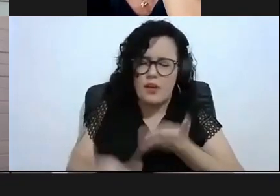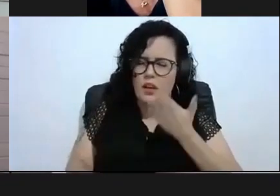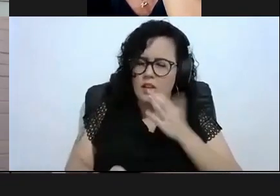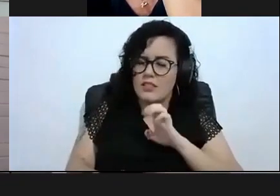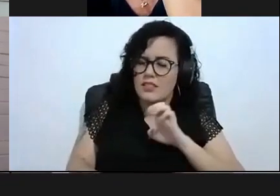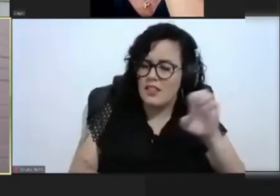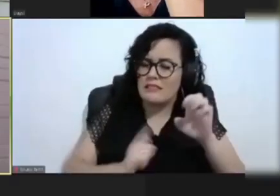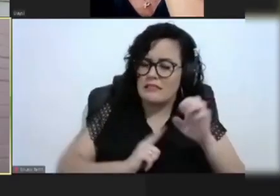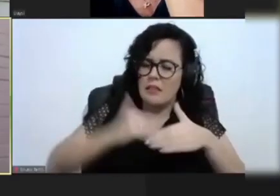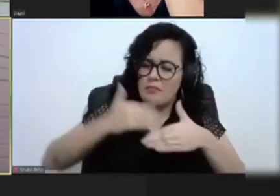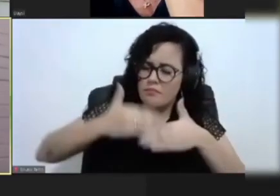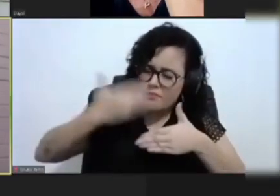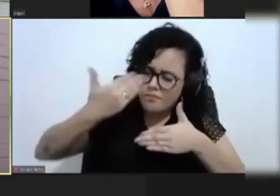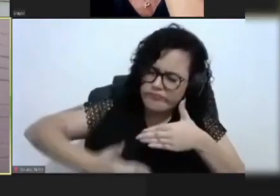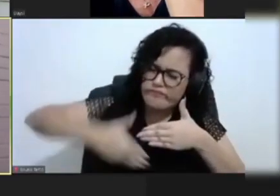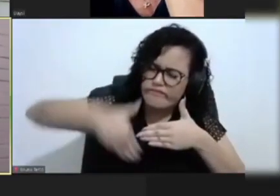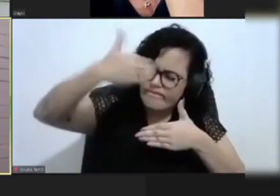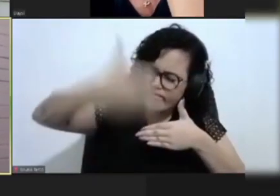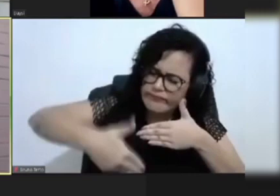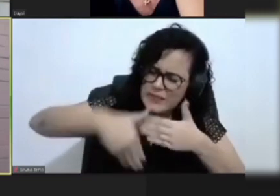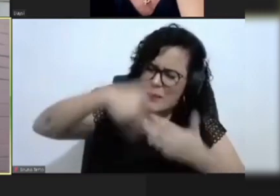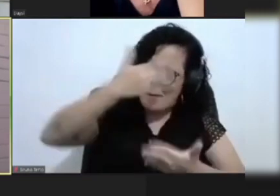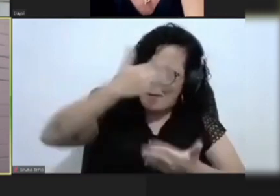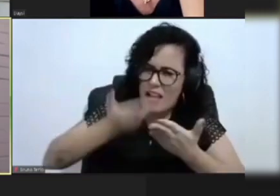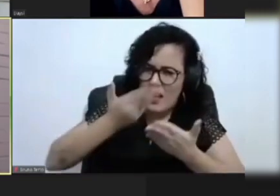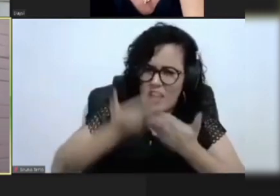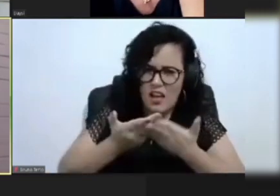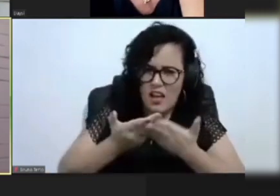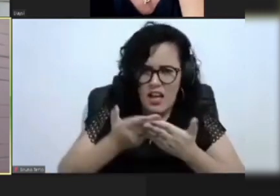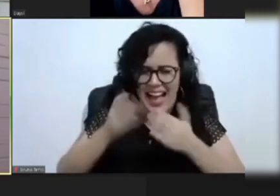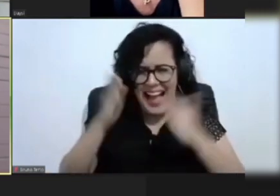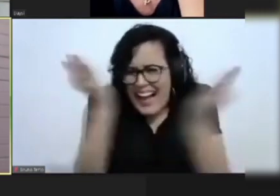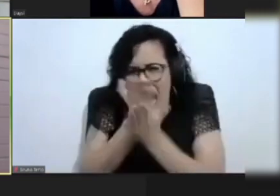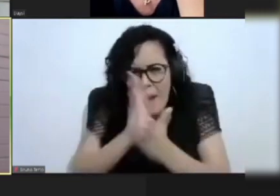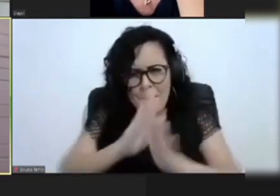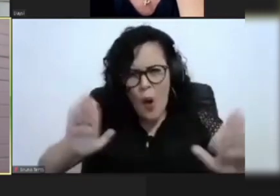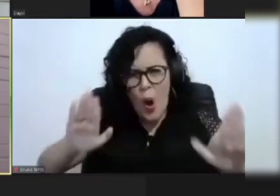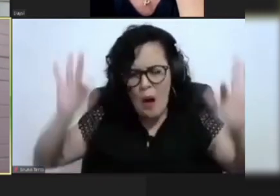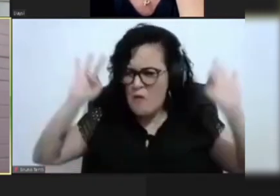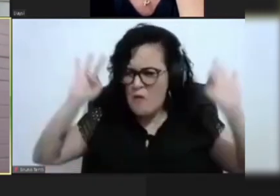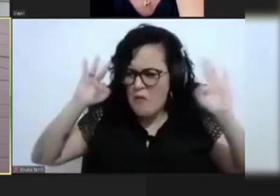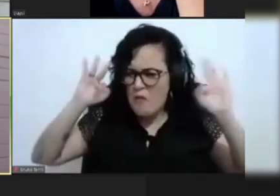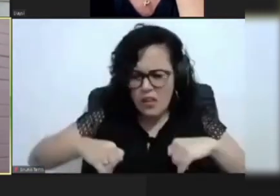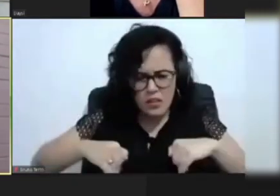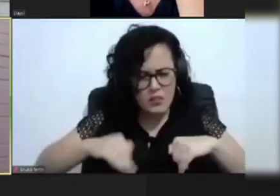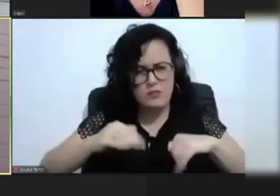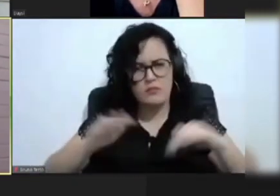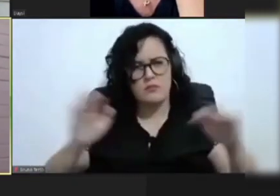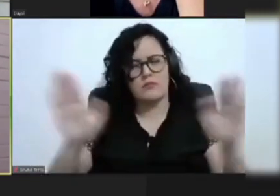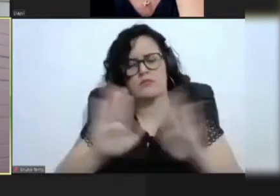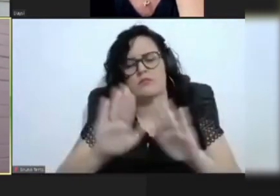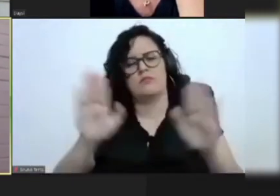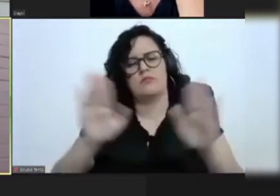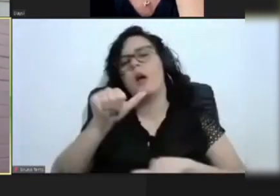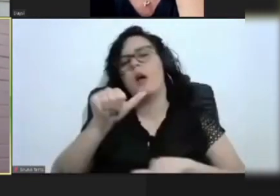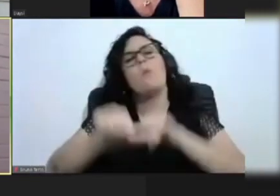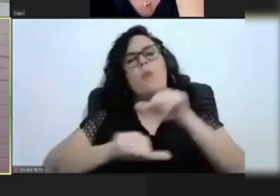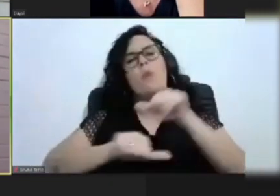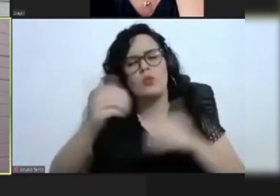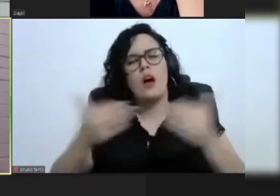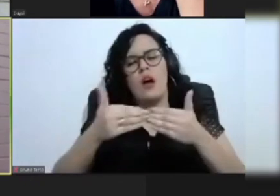derrotas seguidas, mas isso não é o fim, né? A gente tem que acreditar que a gente passa por um outro momento e que